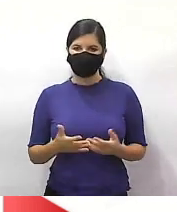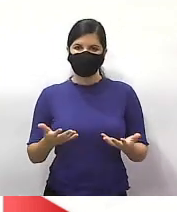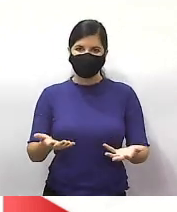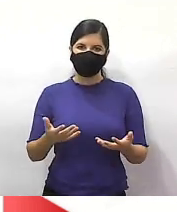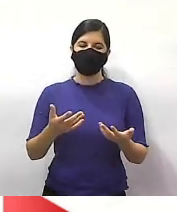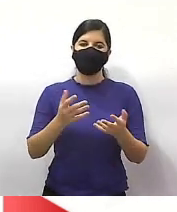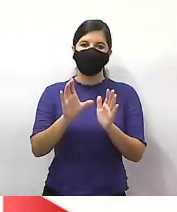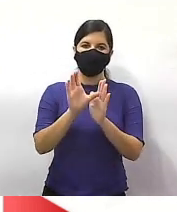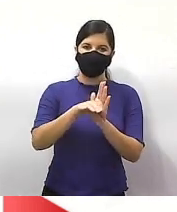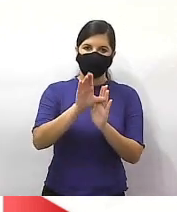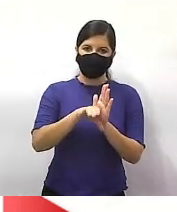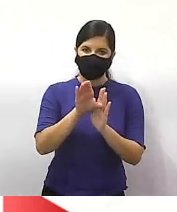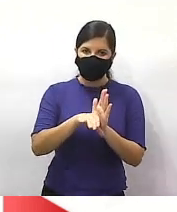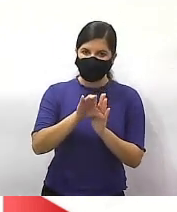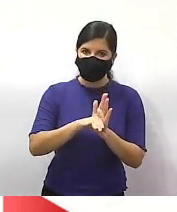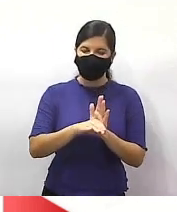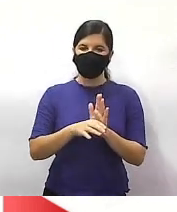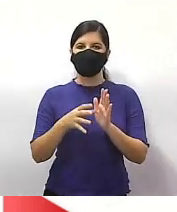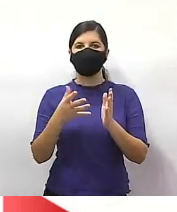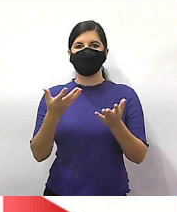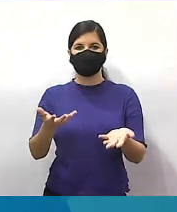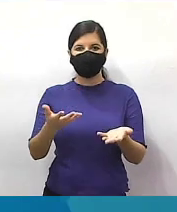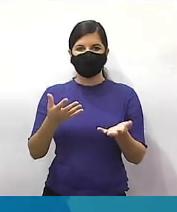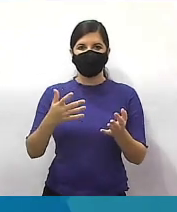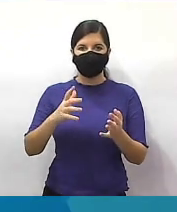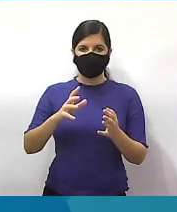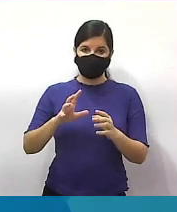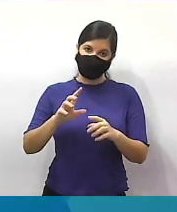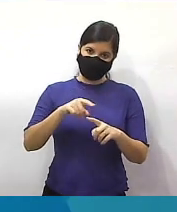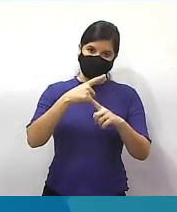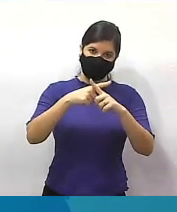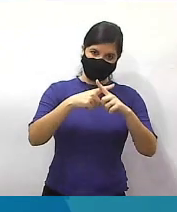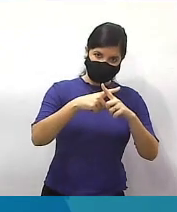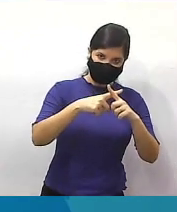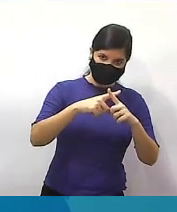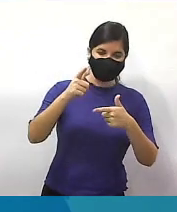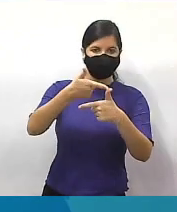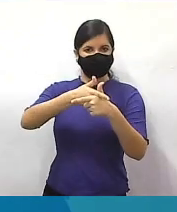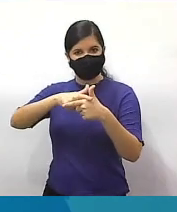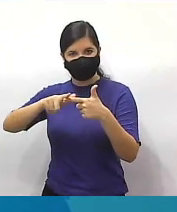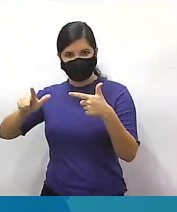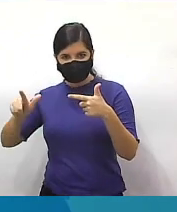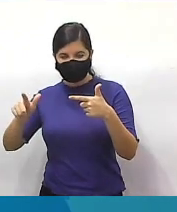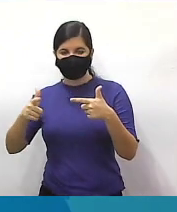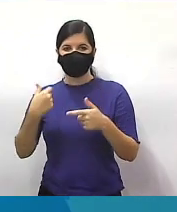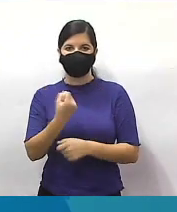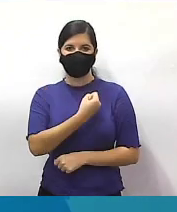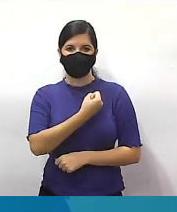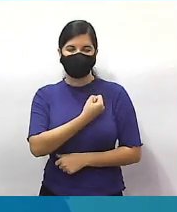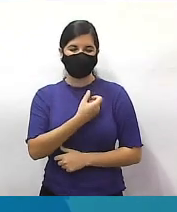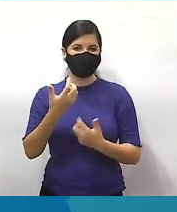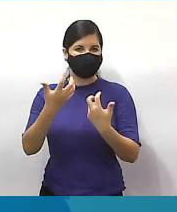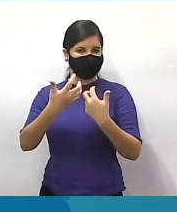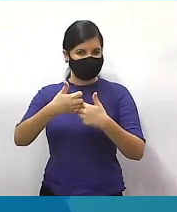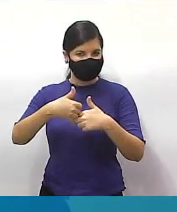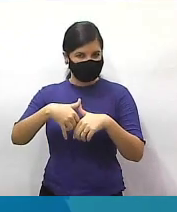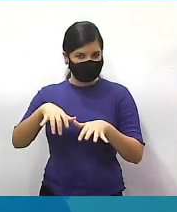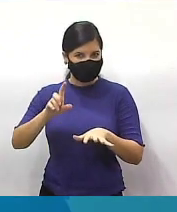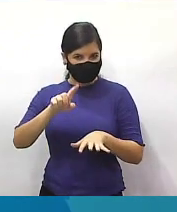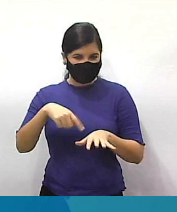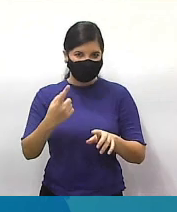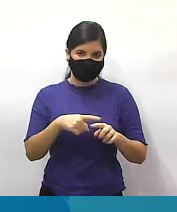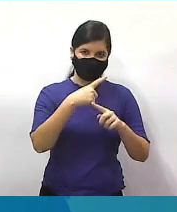o conceito desse múltiplos e divisores é que o número natural é múltiplo de